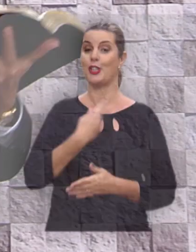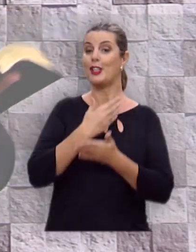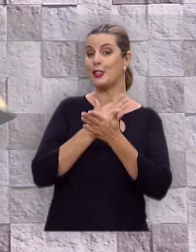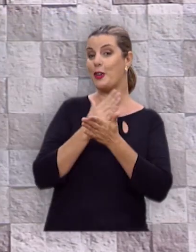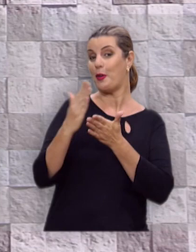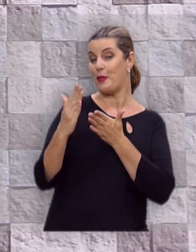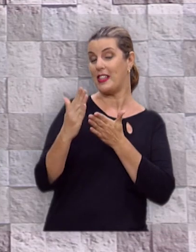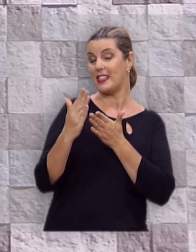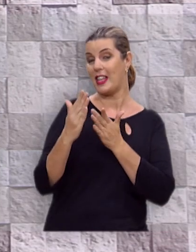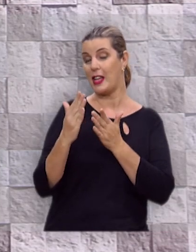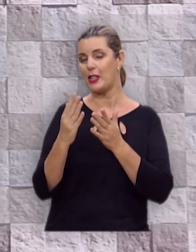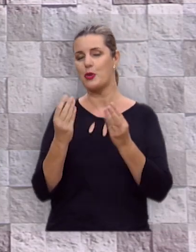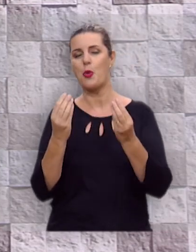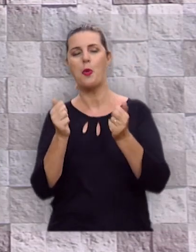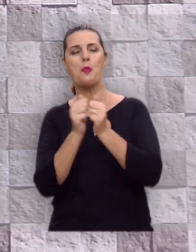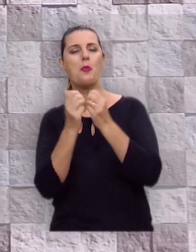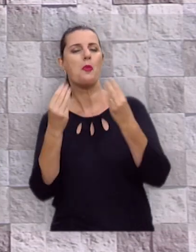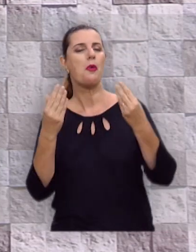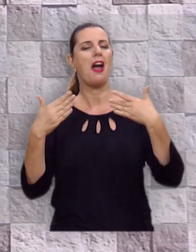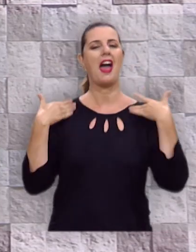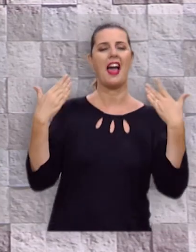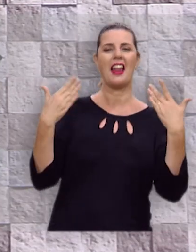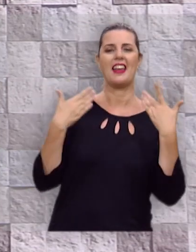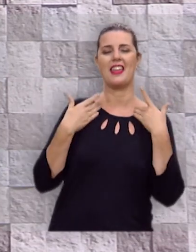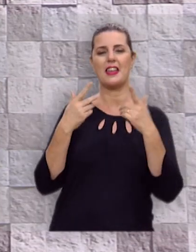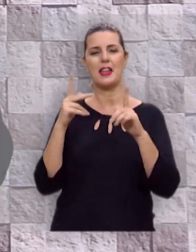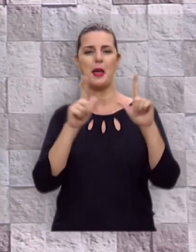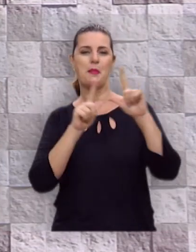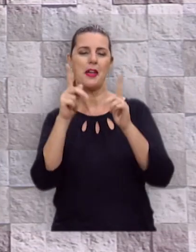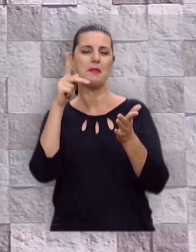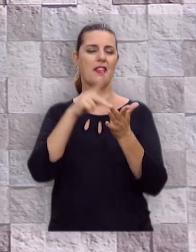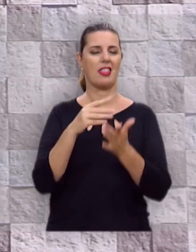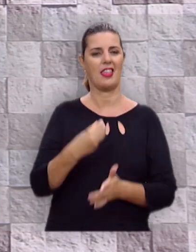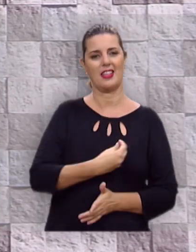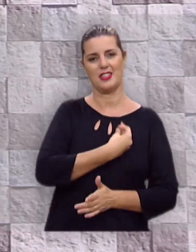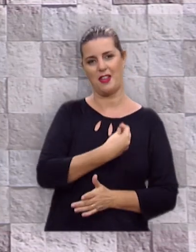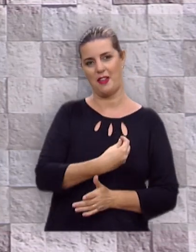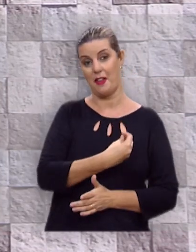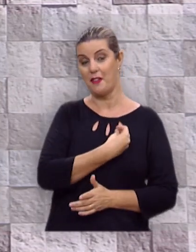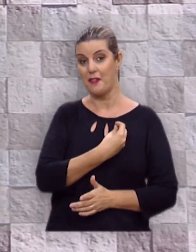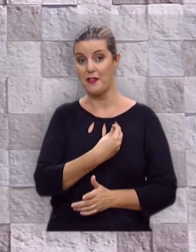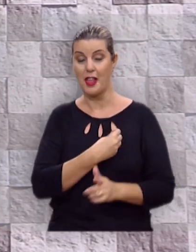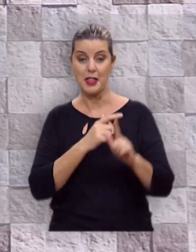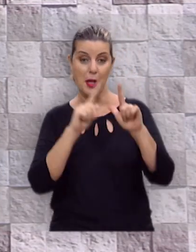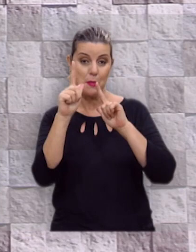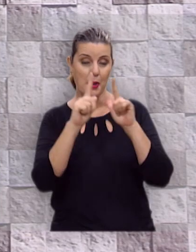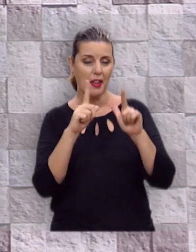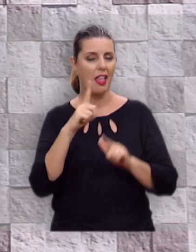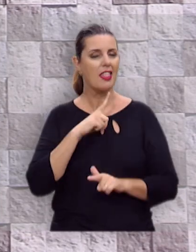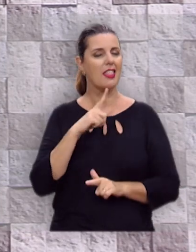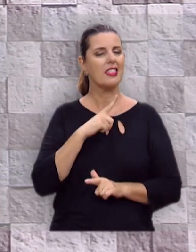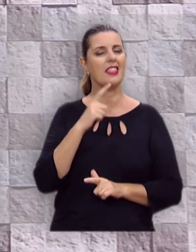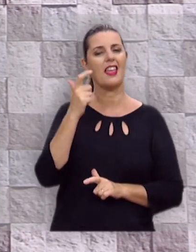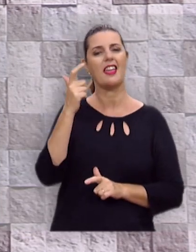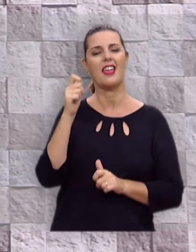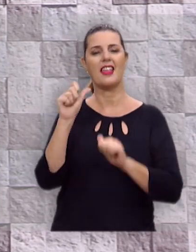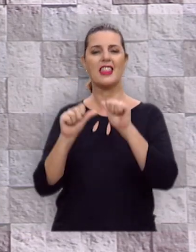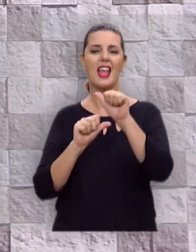Nós estamos começando com muita alegria o programa Verdade e Vida. Um programa que tem